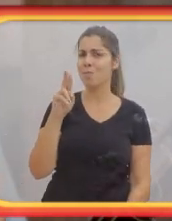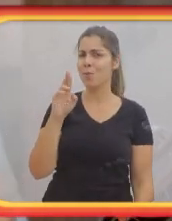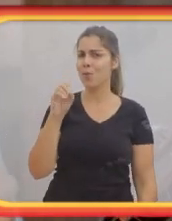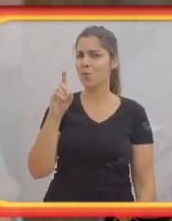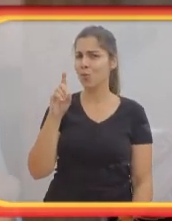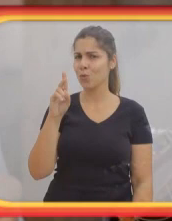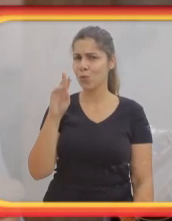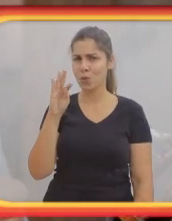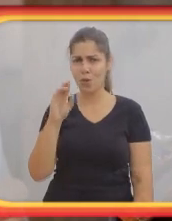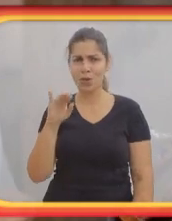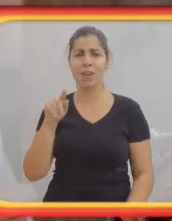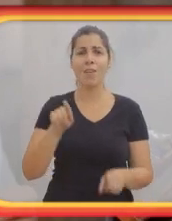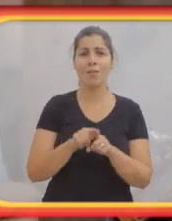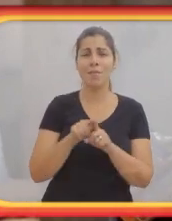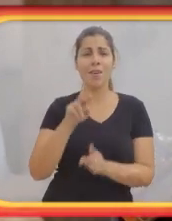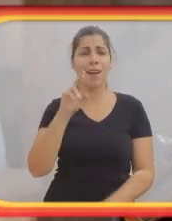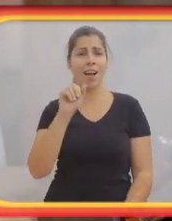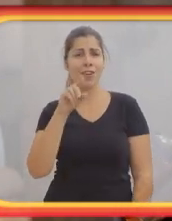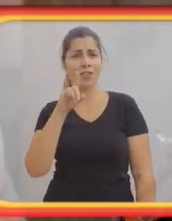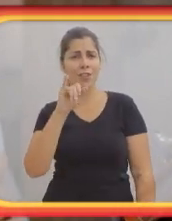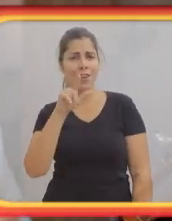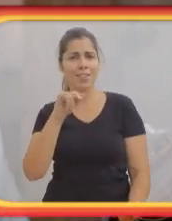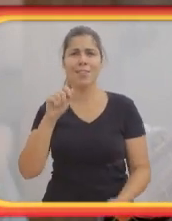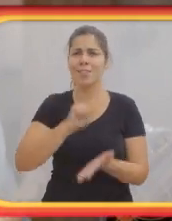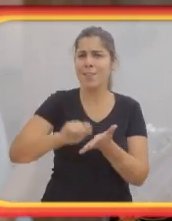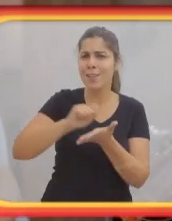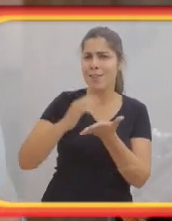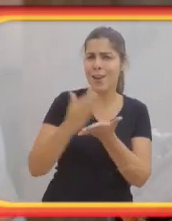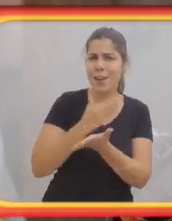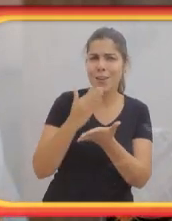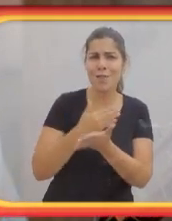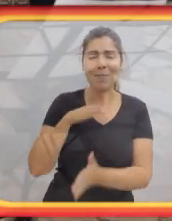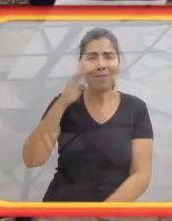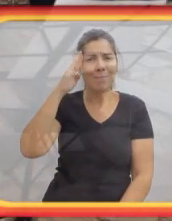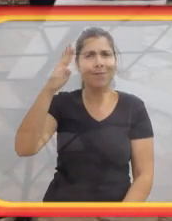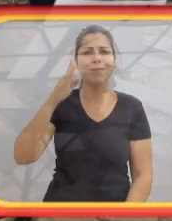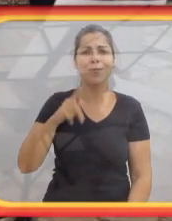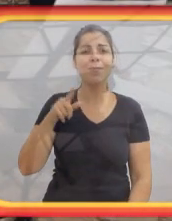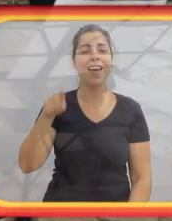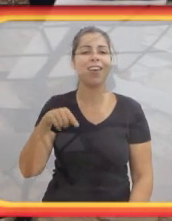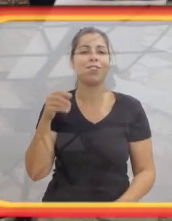mas o principal mesmo sempre foi o cavaquinho, o violão e o choro.